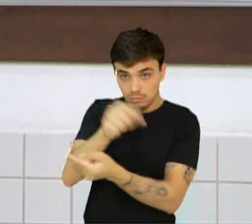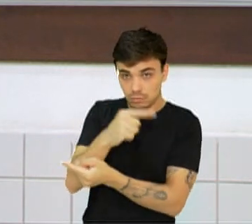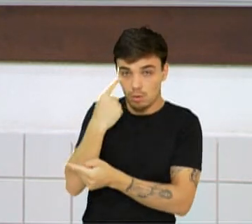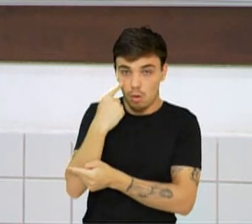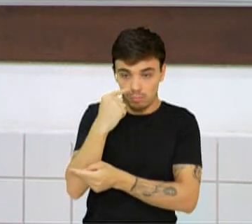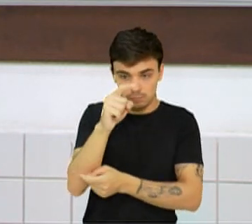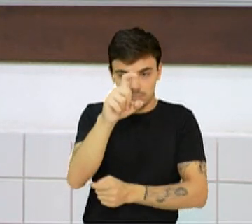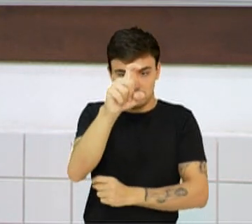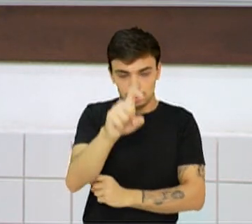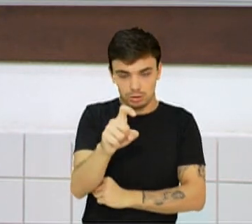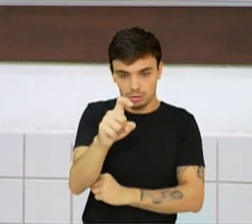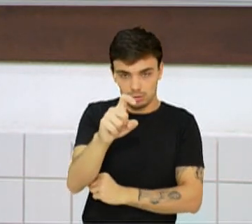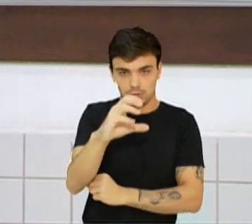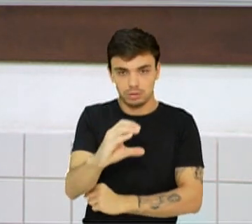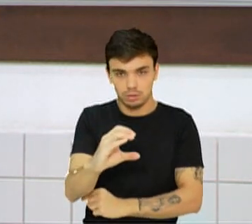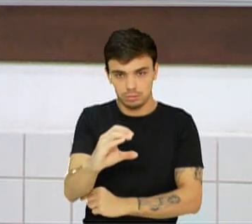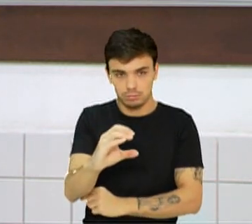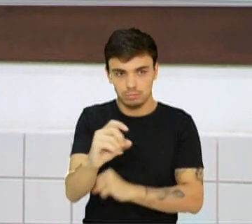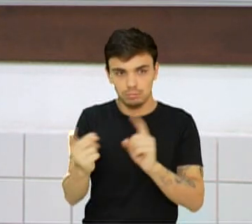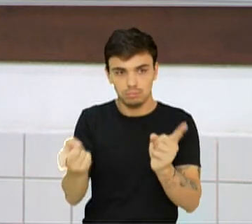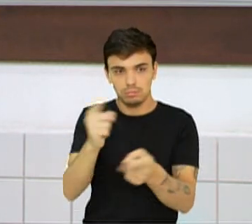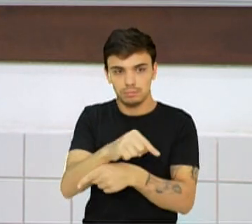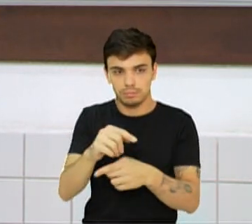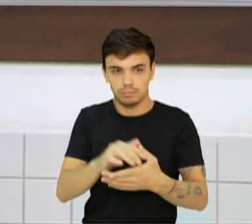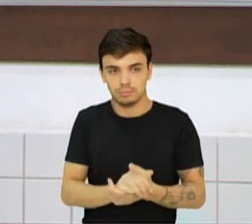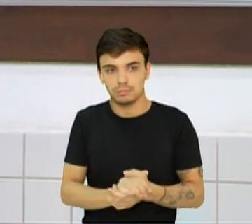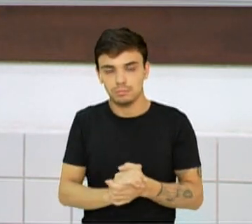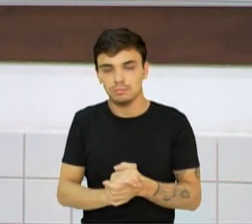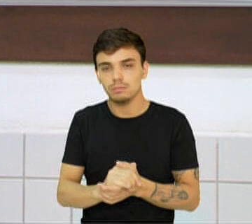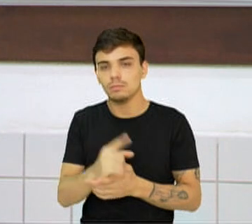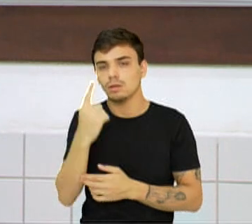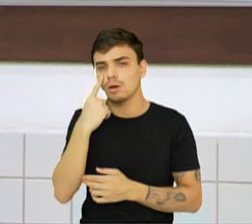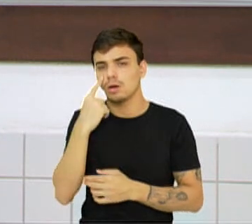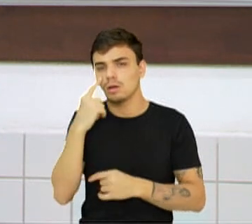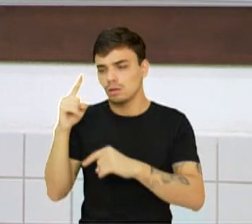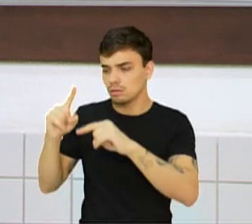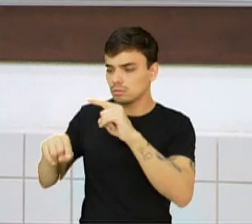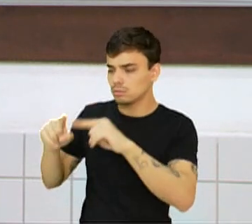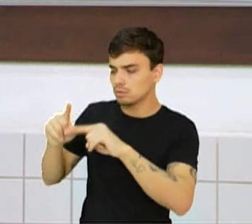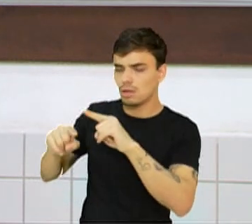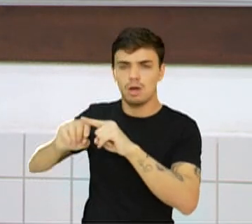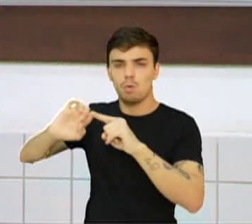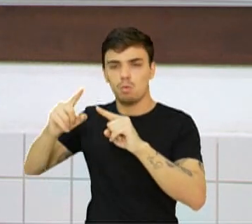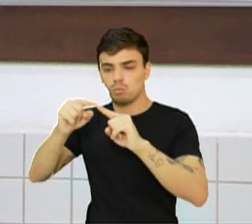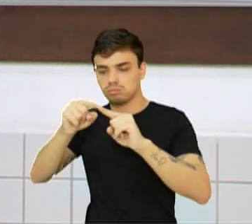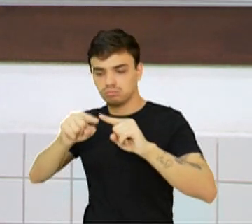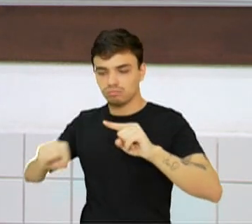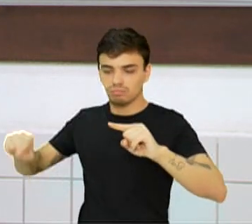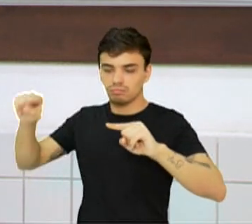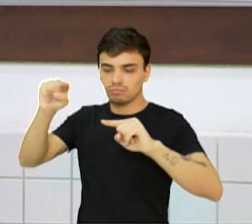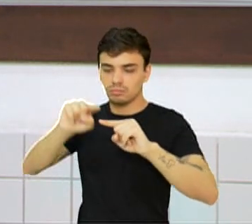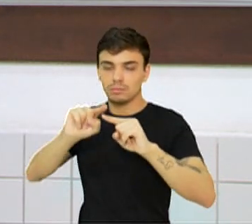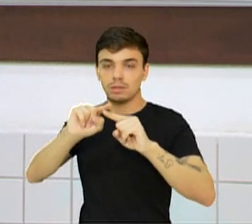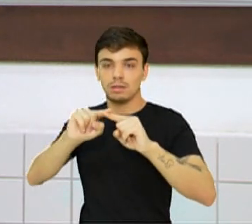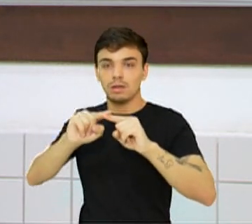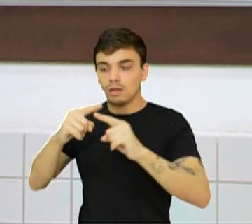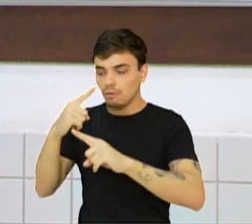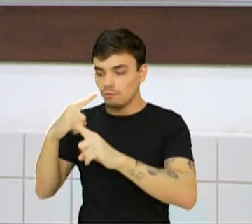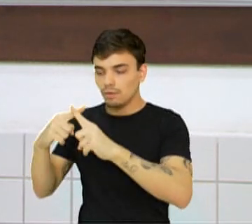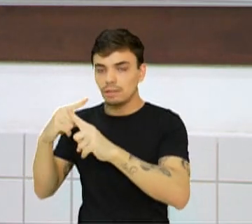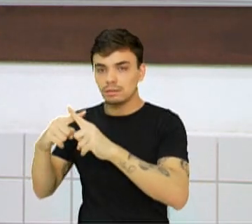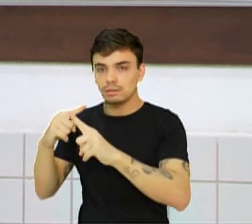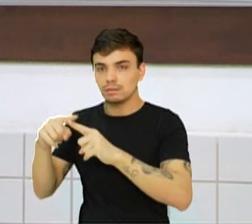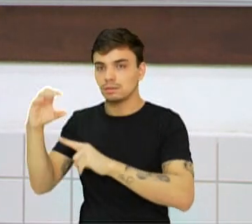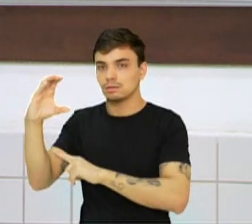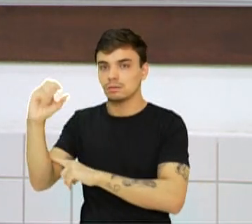inverso do produto entre a frequência angular ou frequência circular vezes a